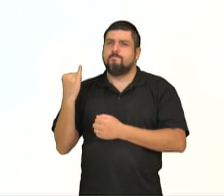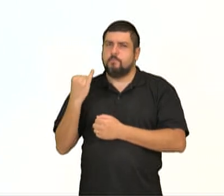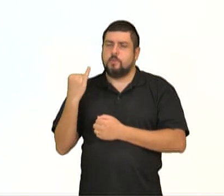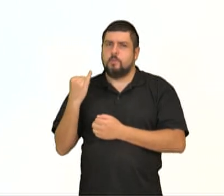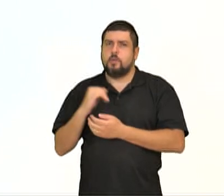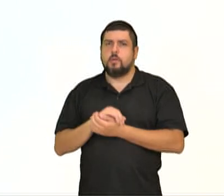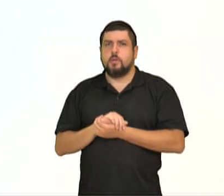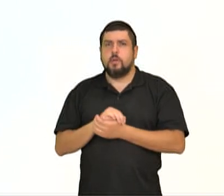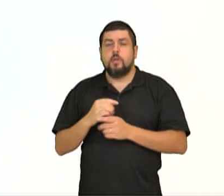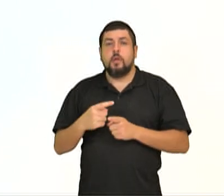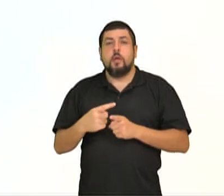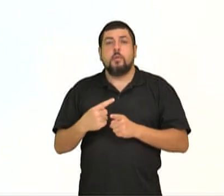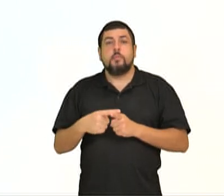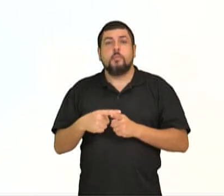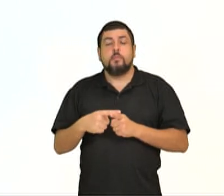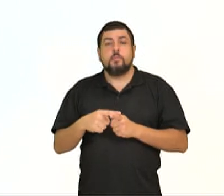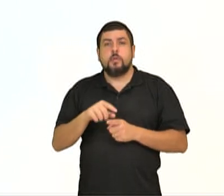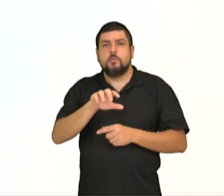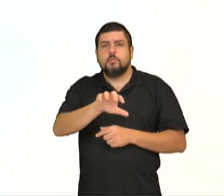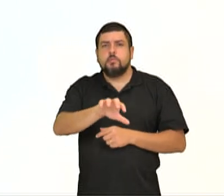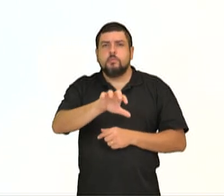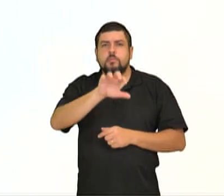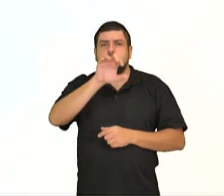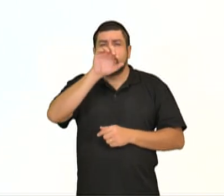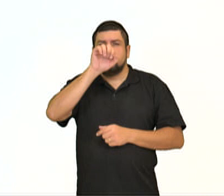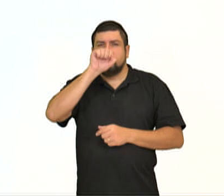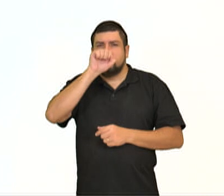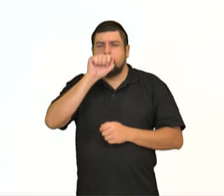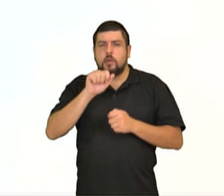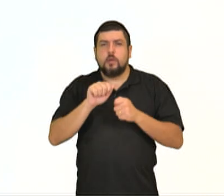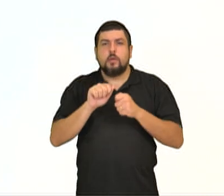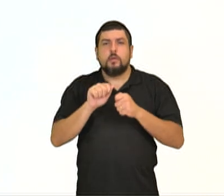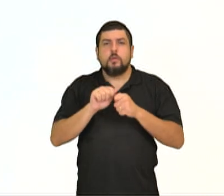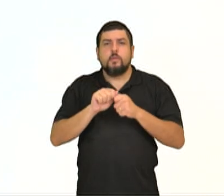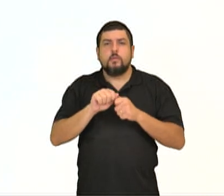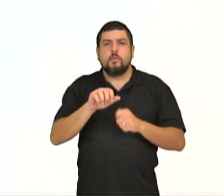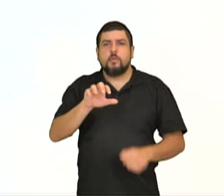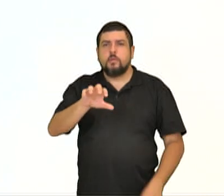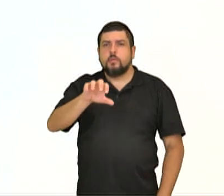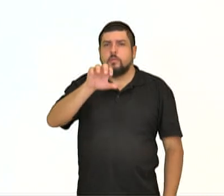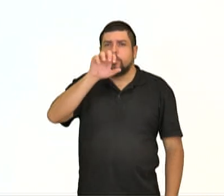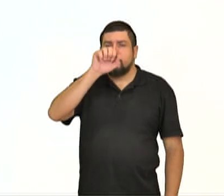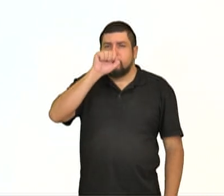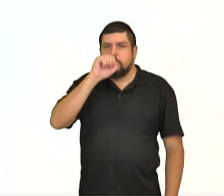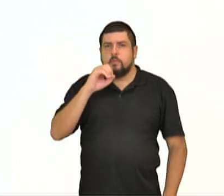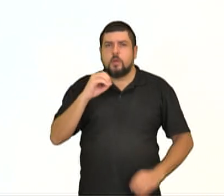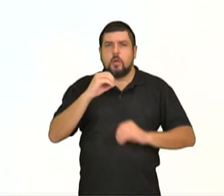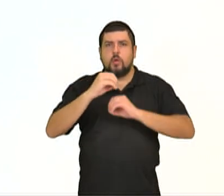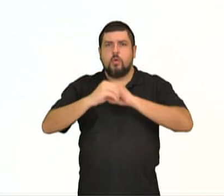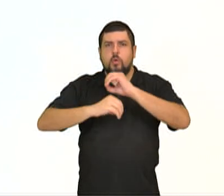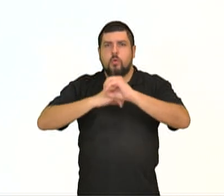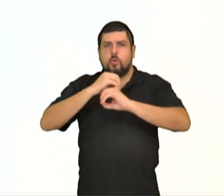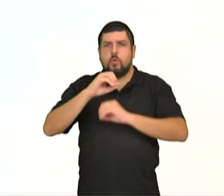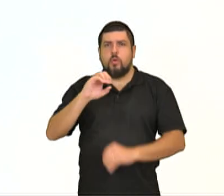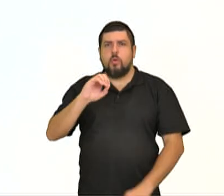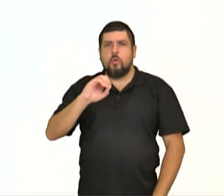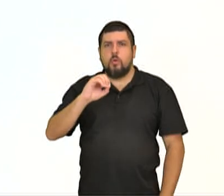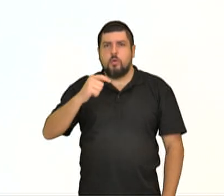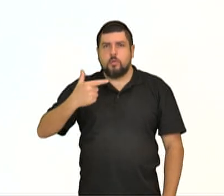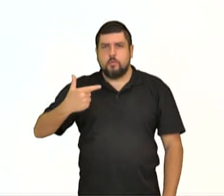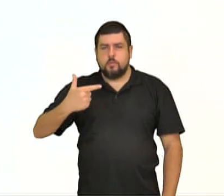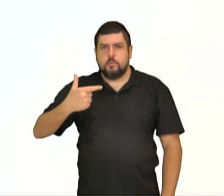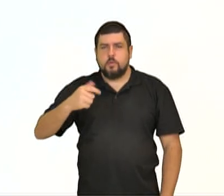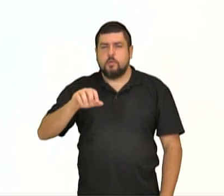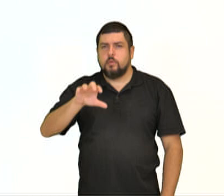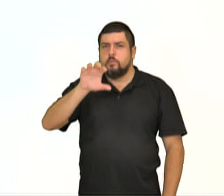Porque através da nossa respiração, nós absorvemos o gás oxigênio, o O2,